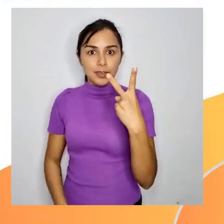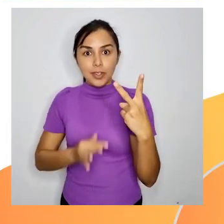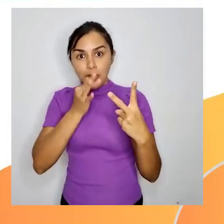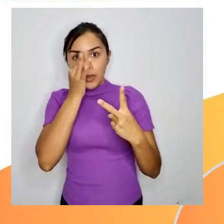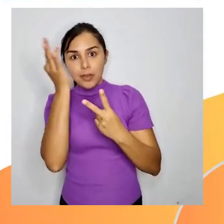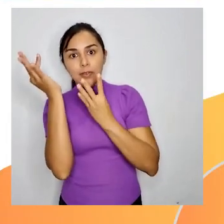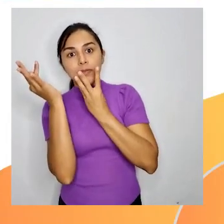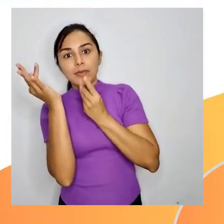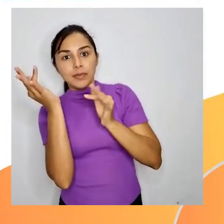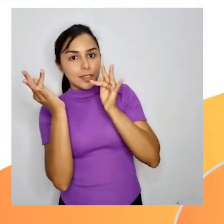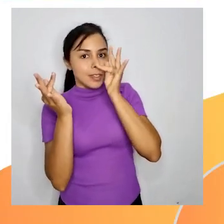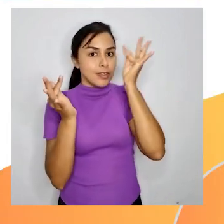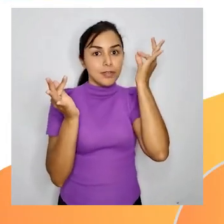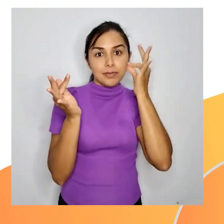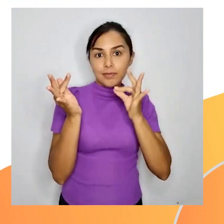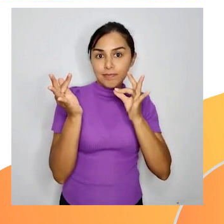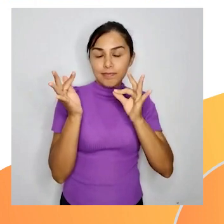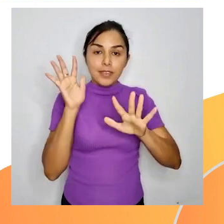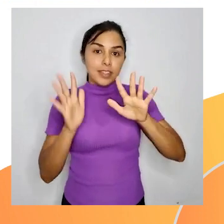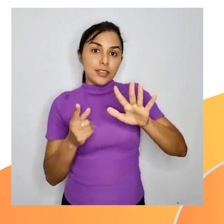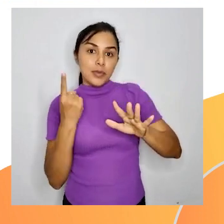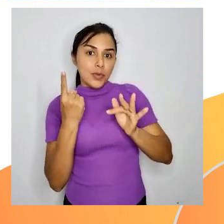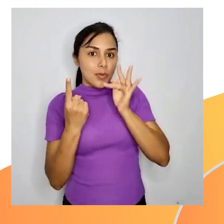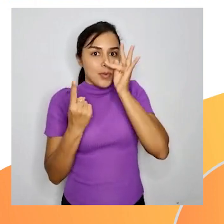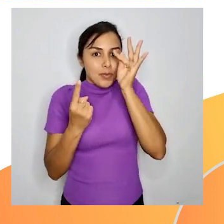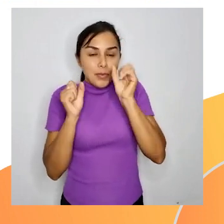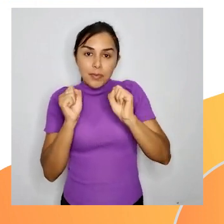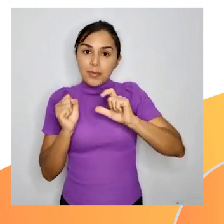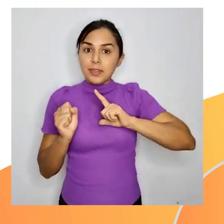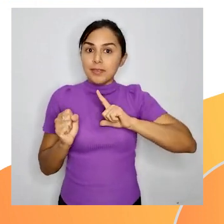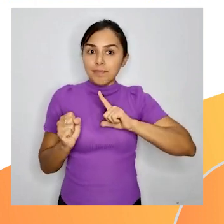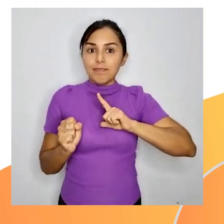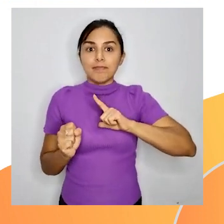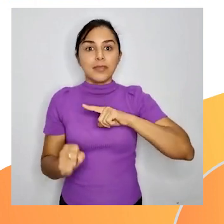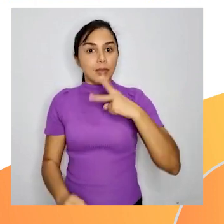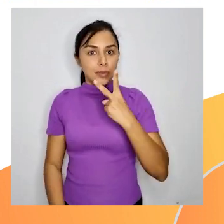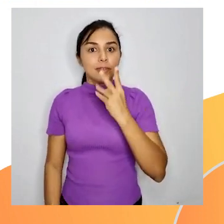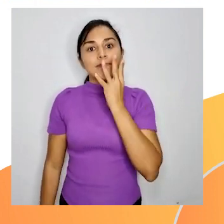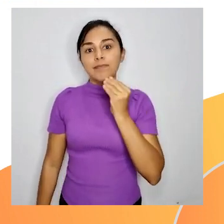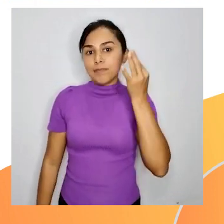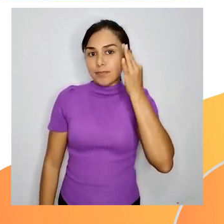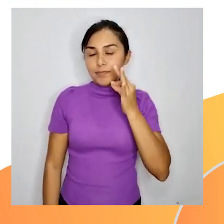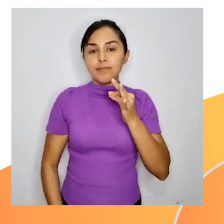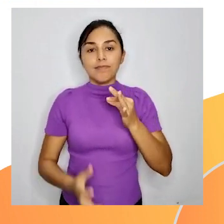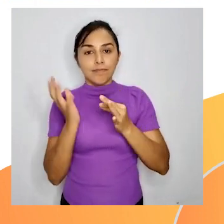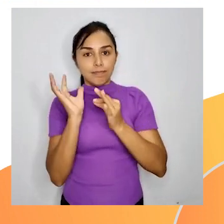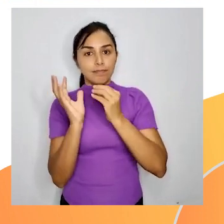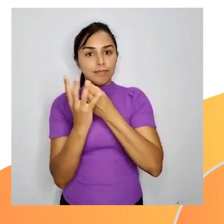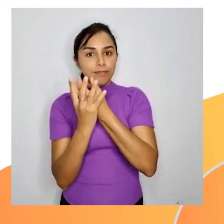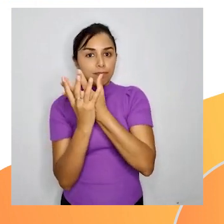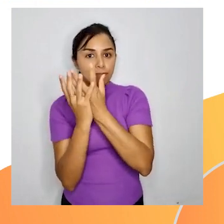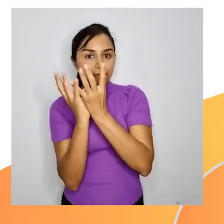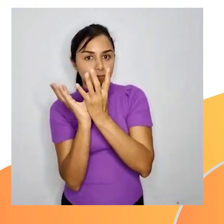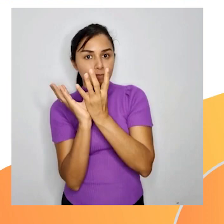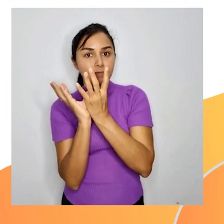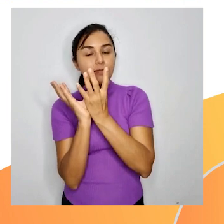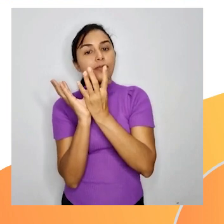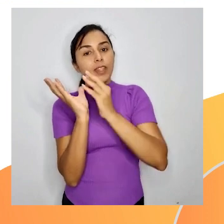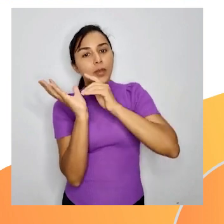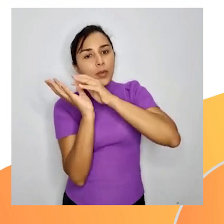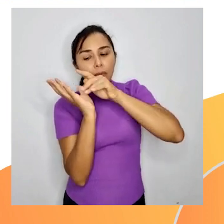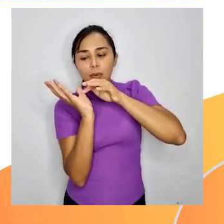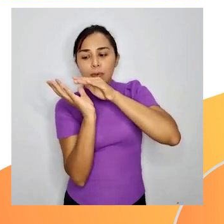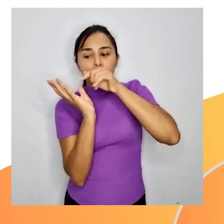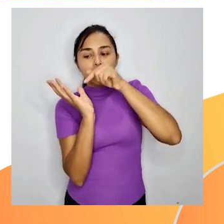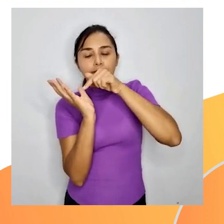flor feminina. Há alguns casos em que os dois aparelhos, tanto masculino como feminino, estão presentes na mesma flor. O grão de pólen ele